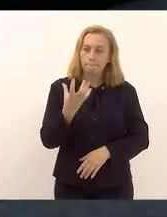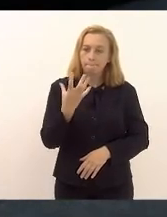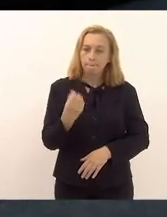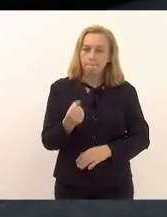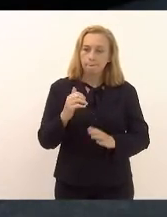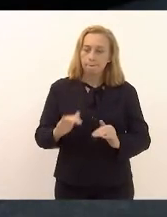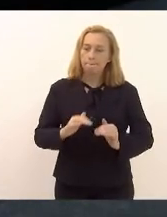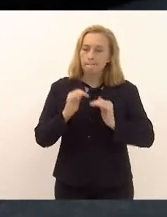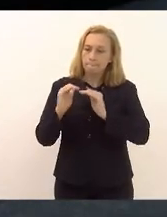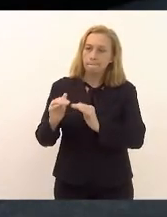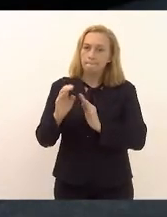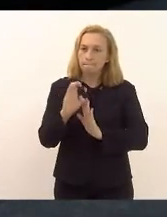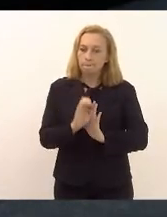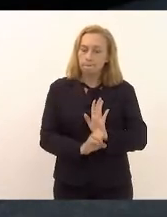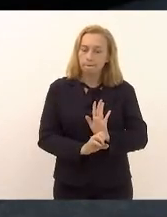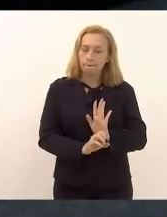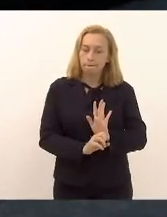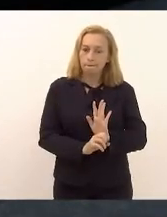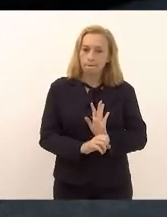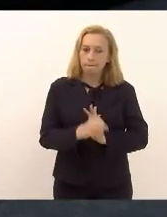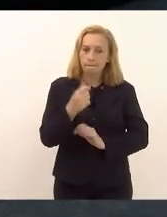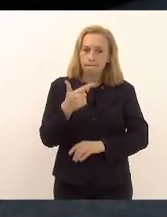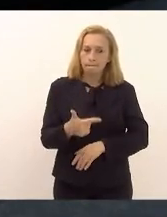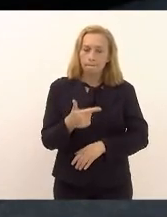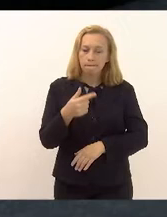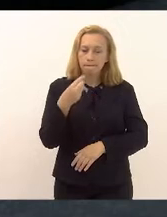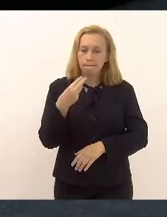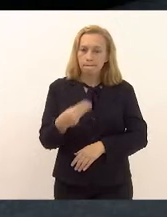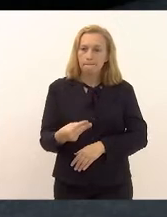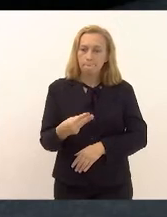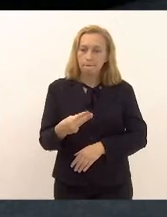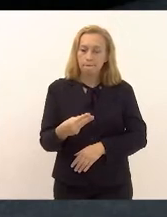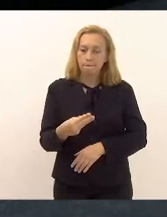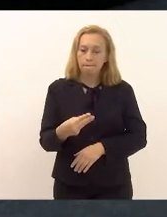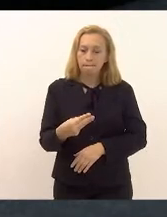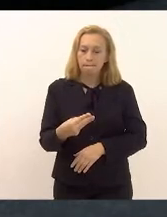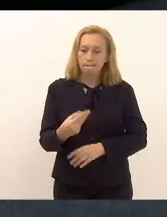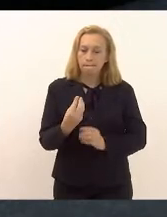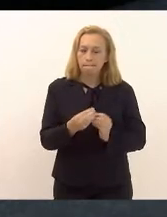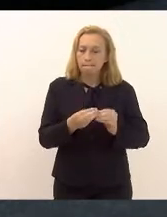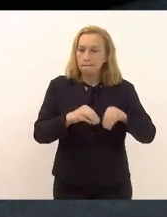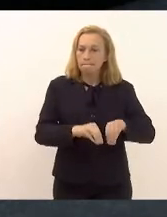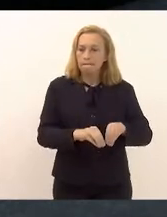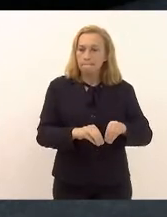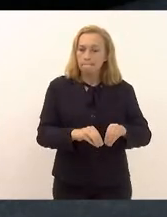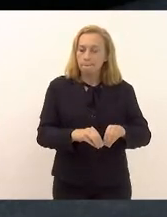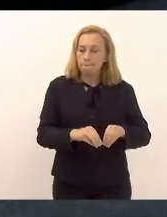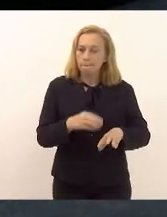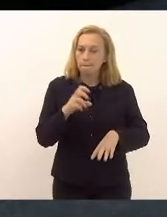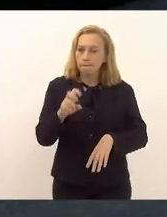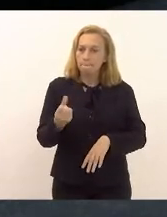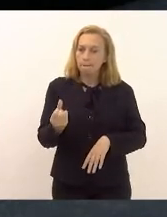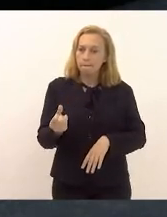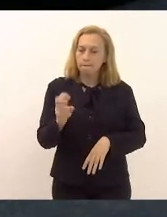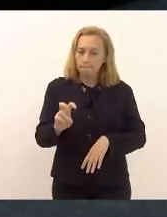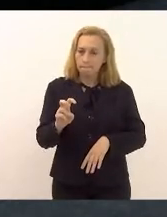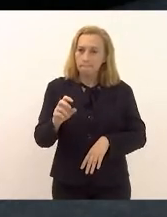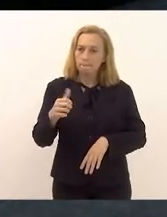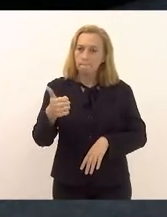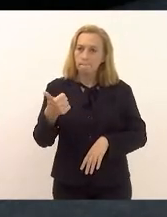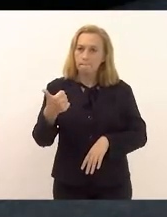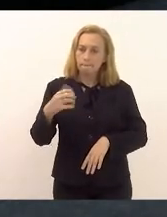com subemenda às emendas 2 e 3. Prejudicada às emendas 5 e